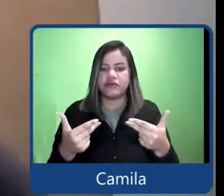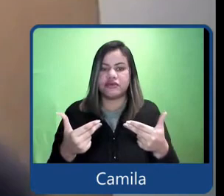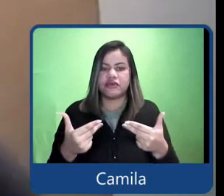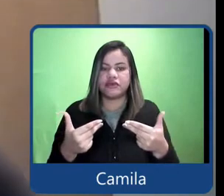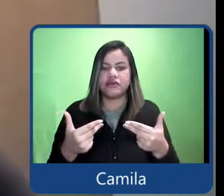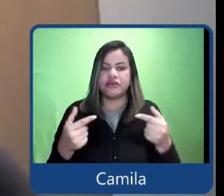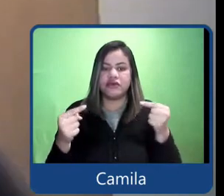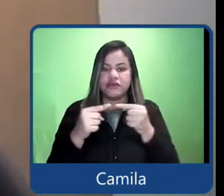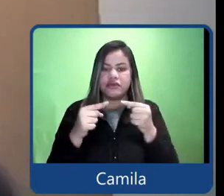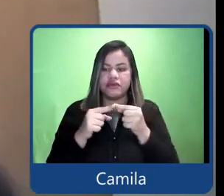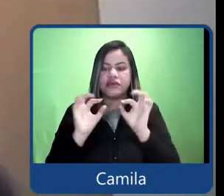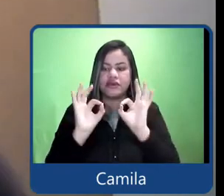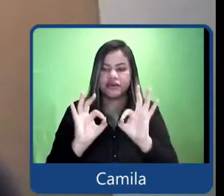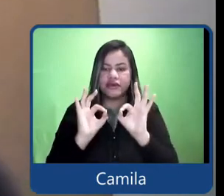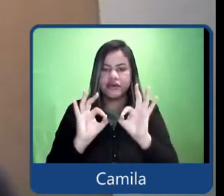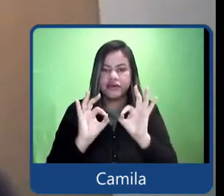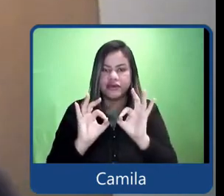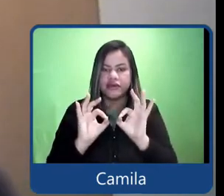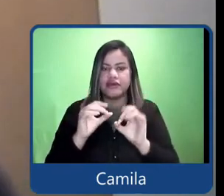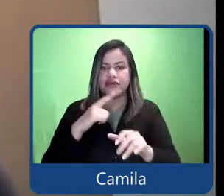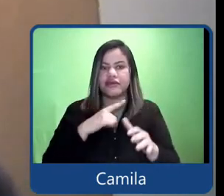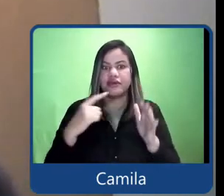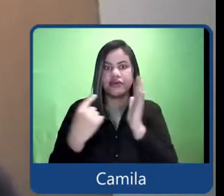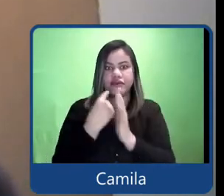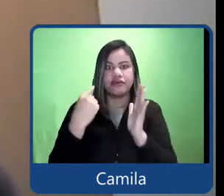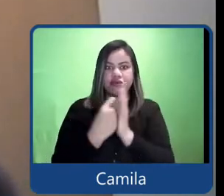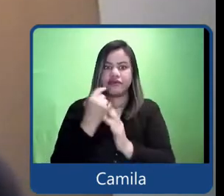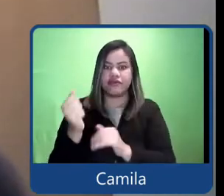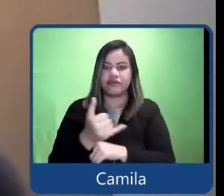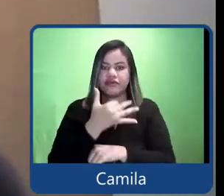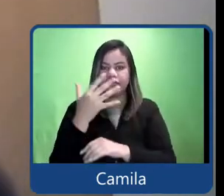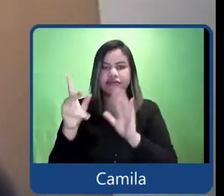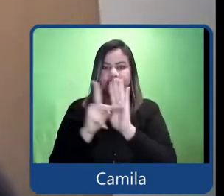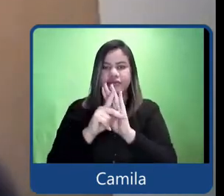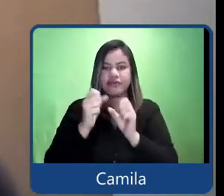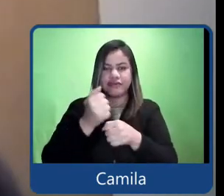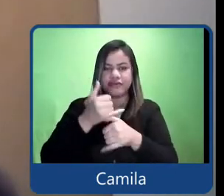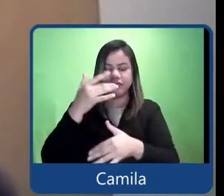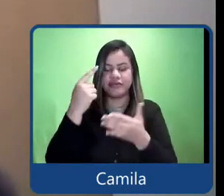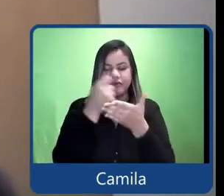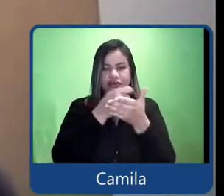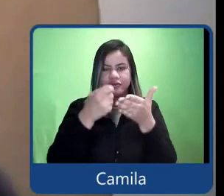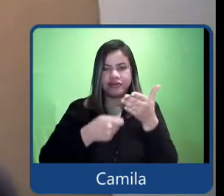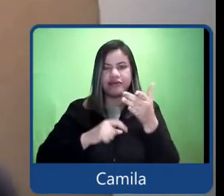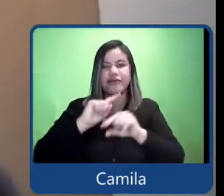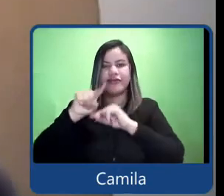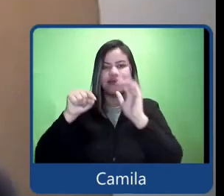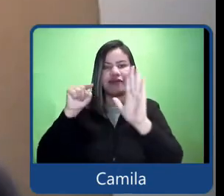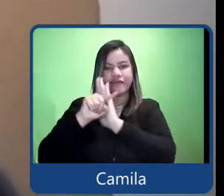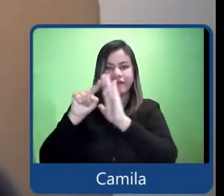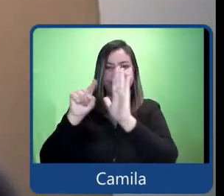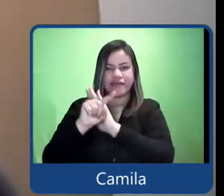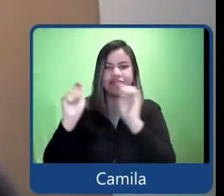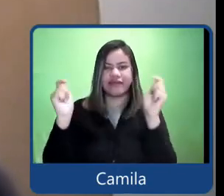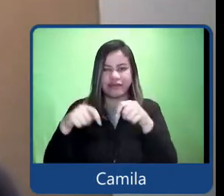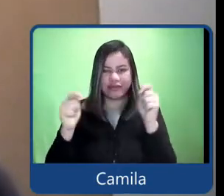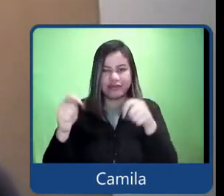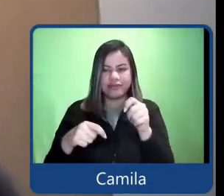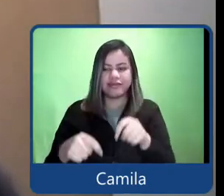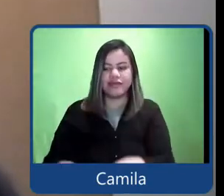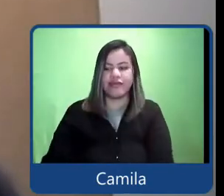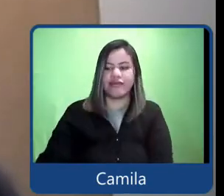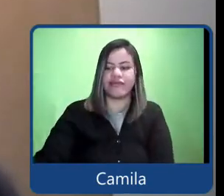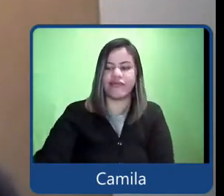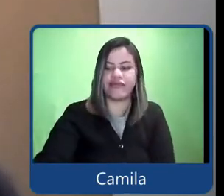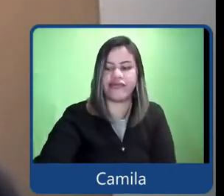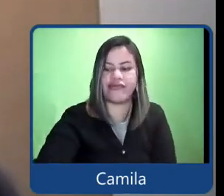fato está acontecendo. Estou recebendo aqui uma série de perguntas já pelo chat, estou anotando todas elas para daqui a pouco a gente passar a palavra para vocês, tentar